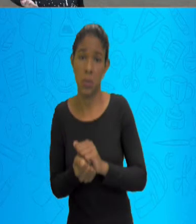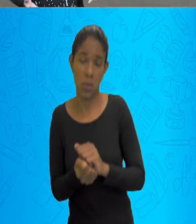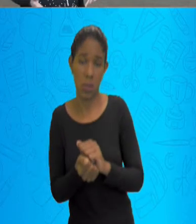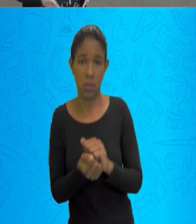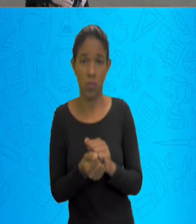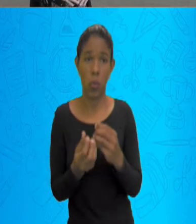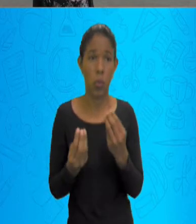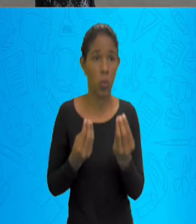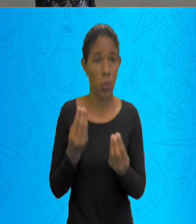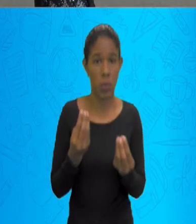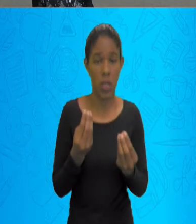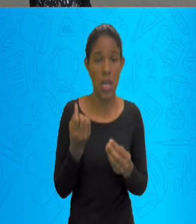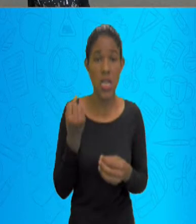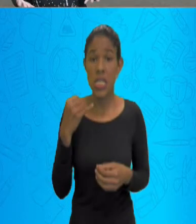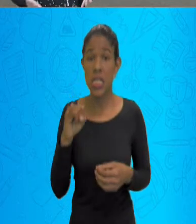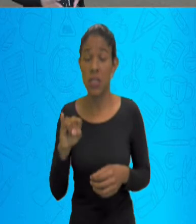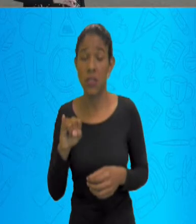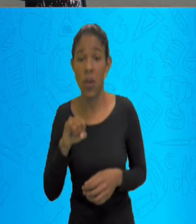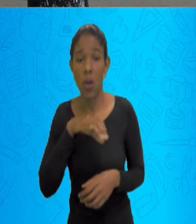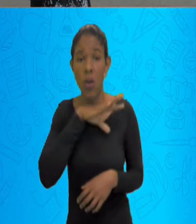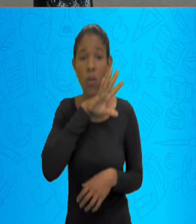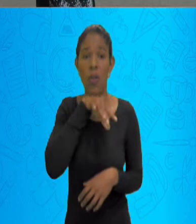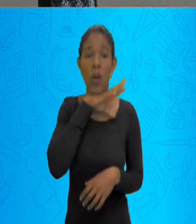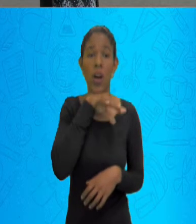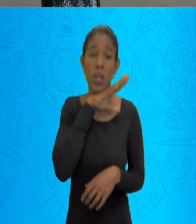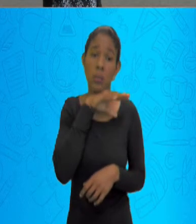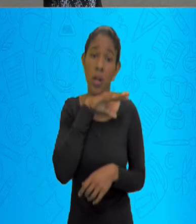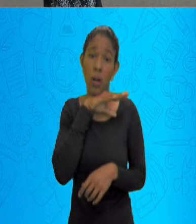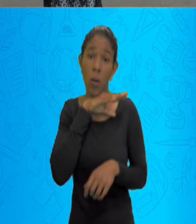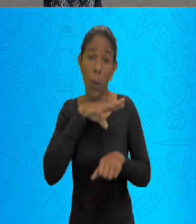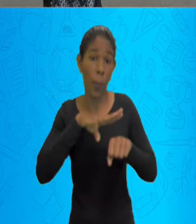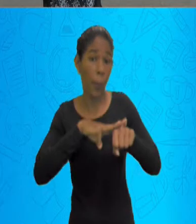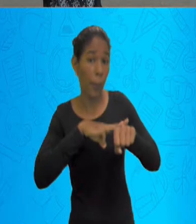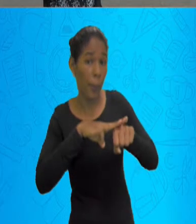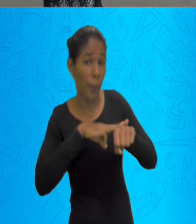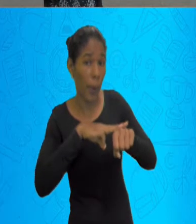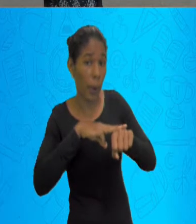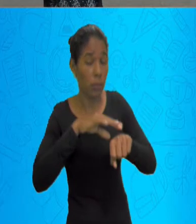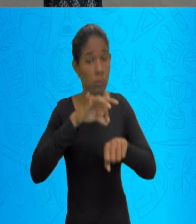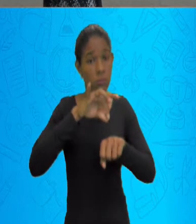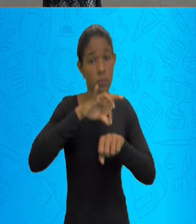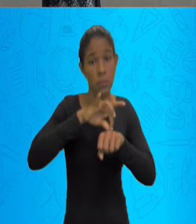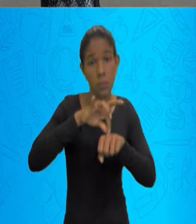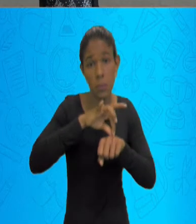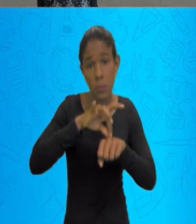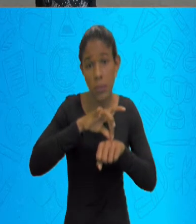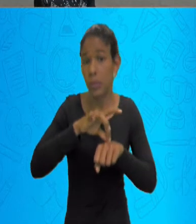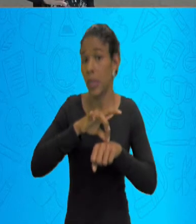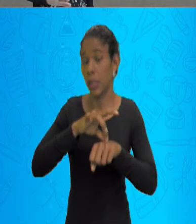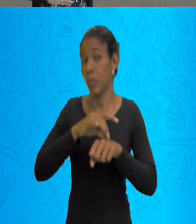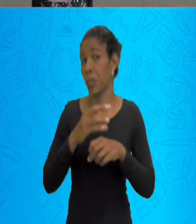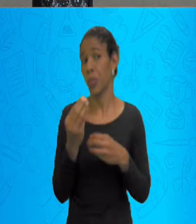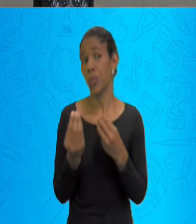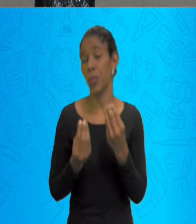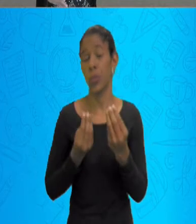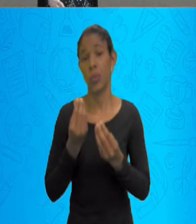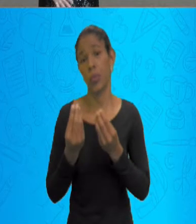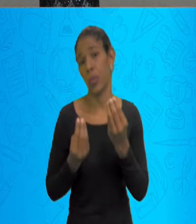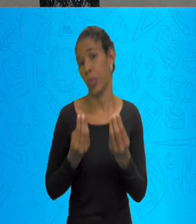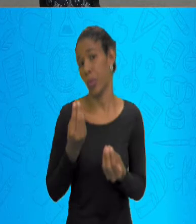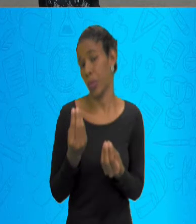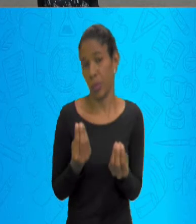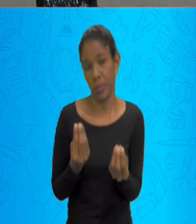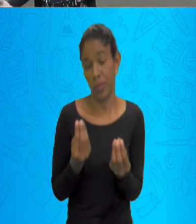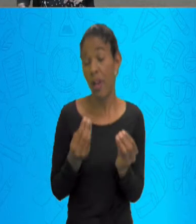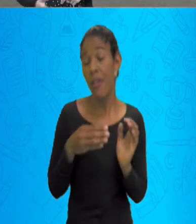marrom, preto, bom, será que vai ter alguma mudança? Será que isso vai facilitar